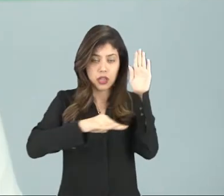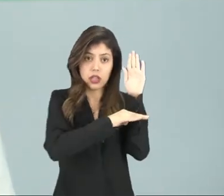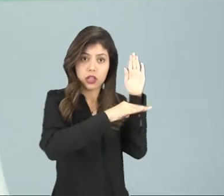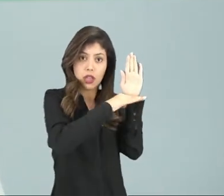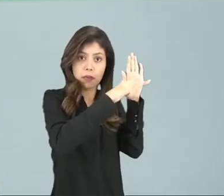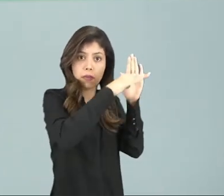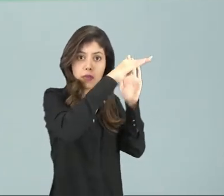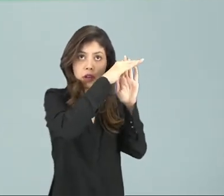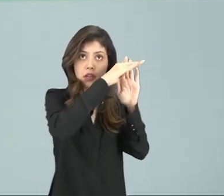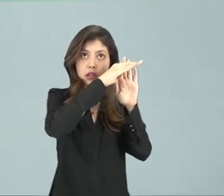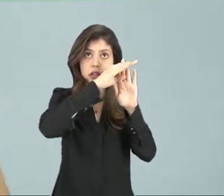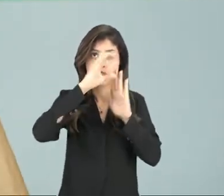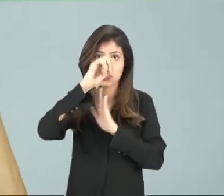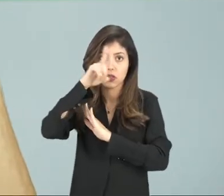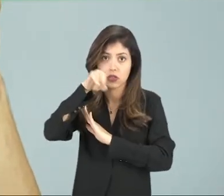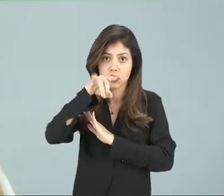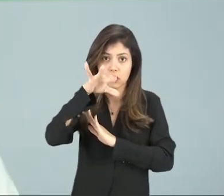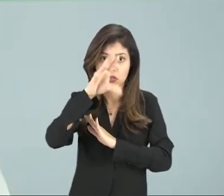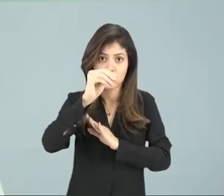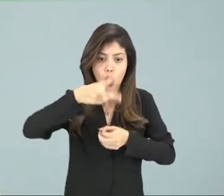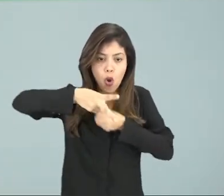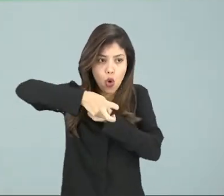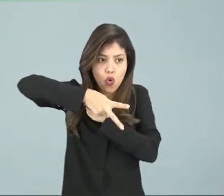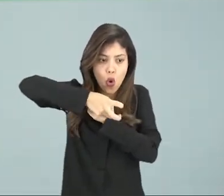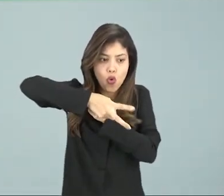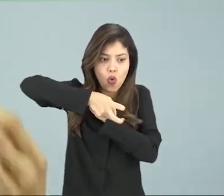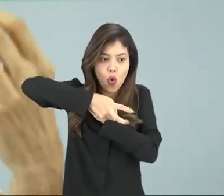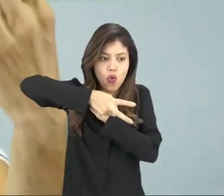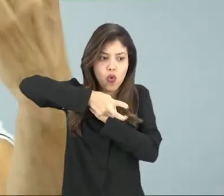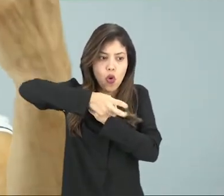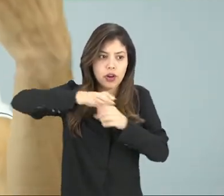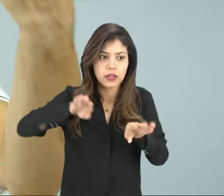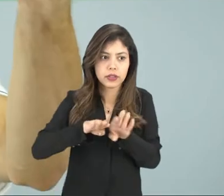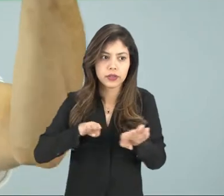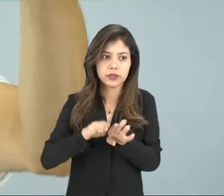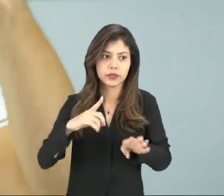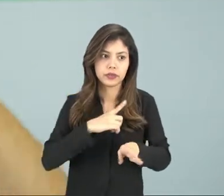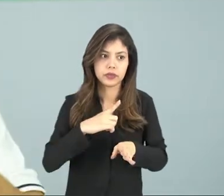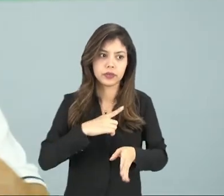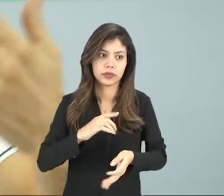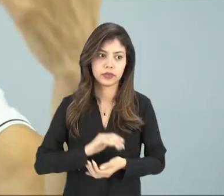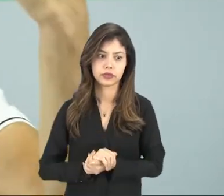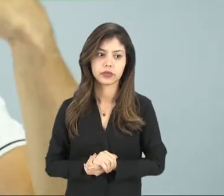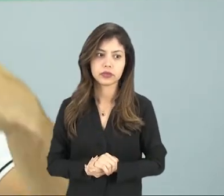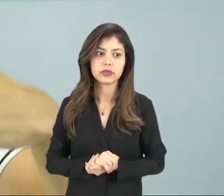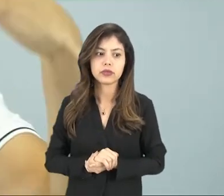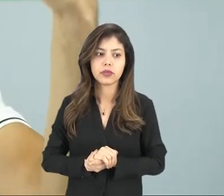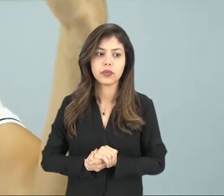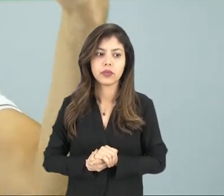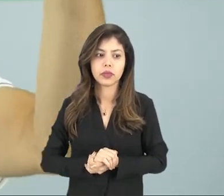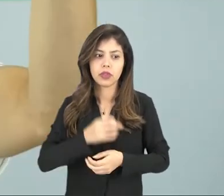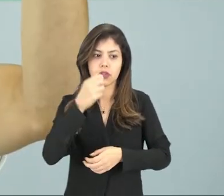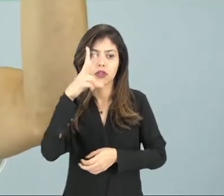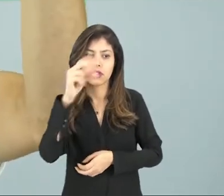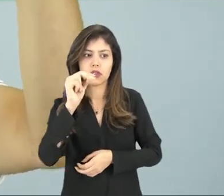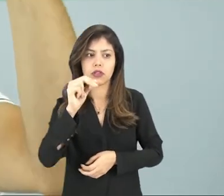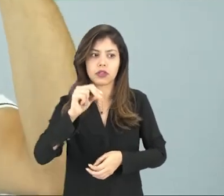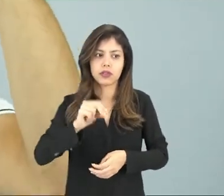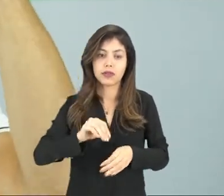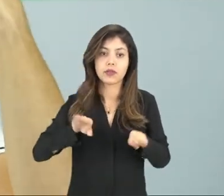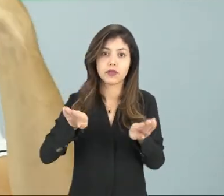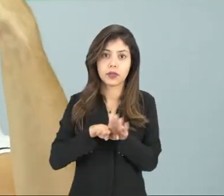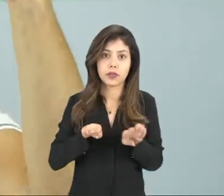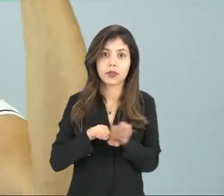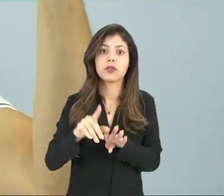que que é a camada de ozônio é um filtro né que impede de 100 porcento 50 impede